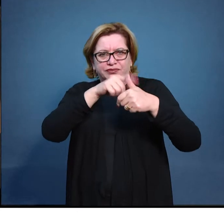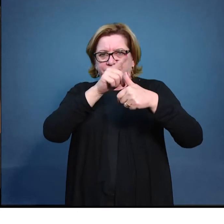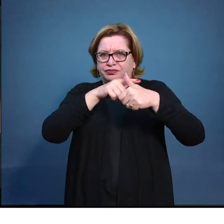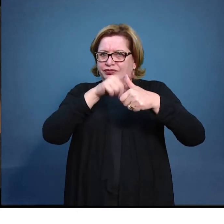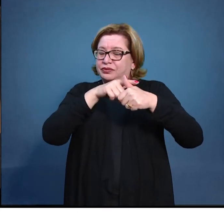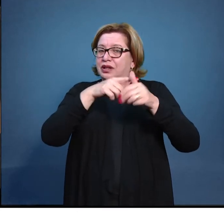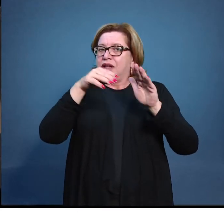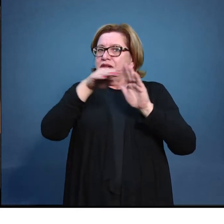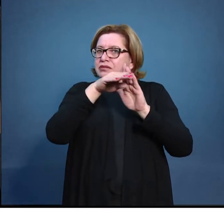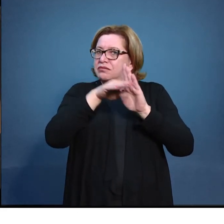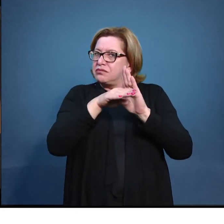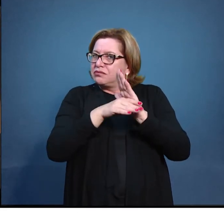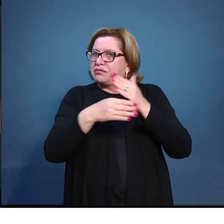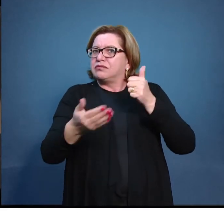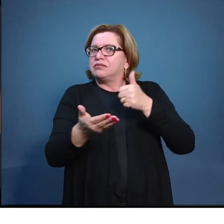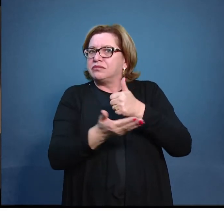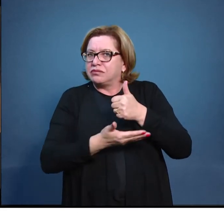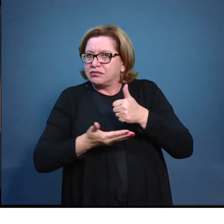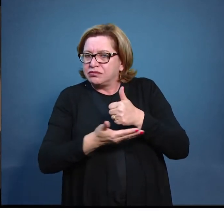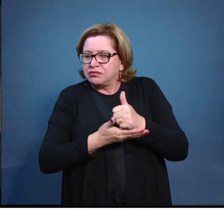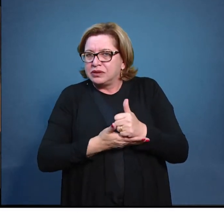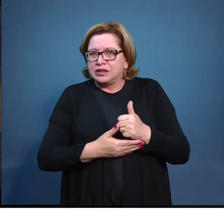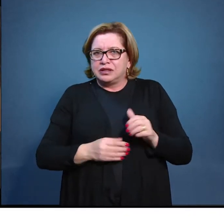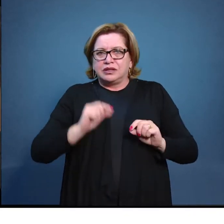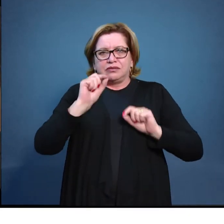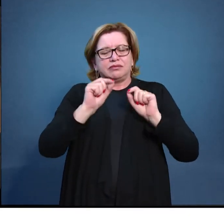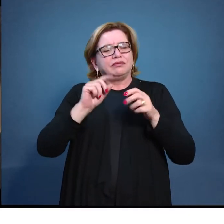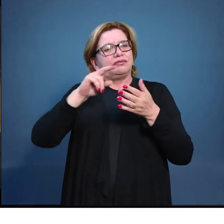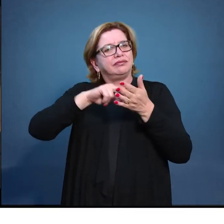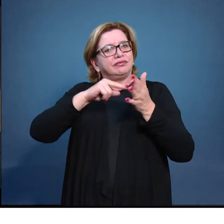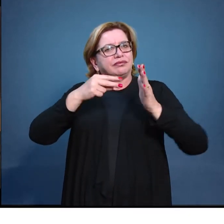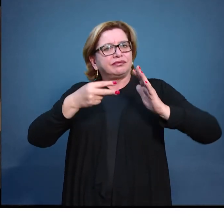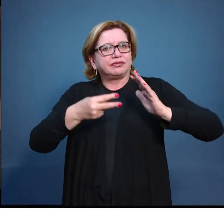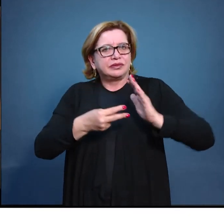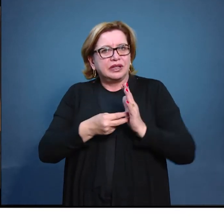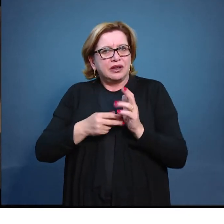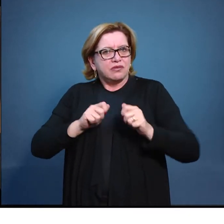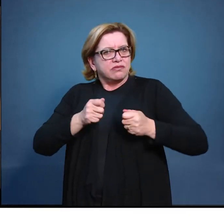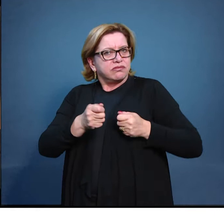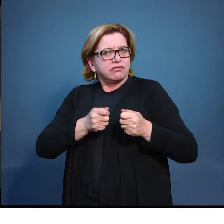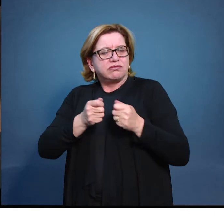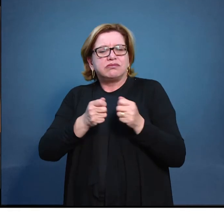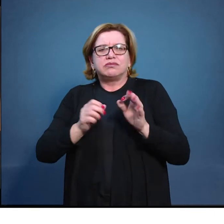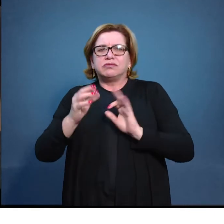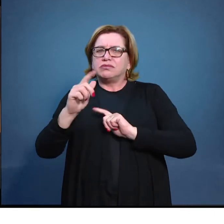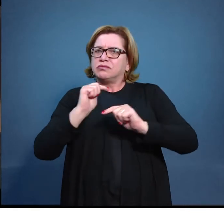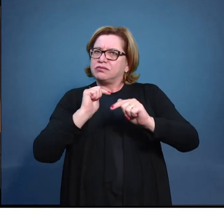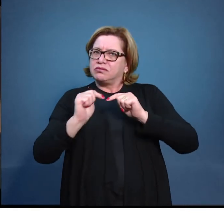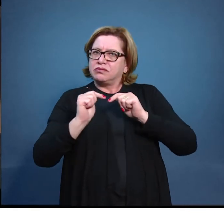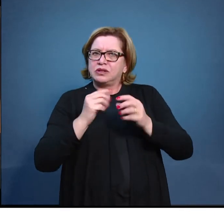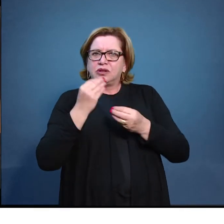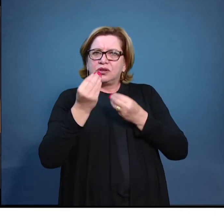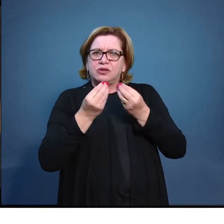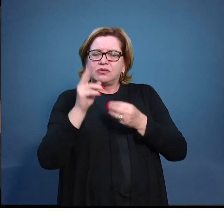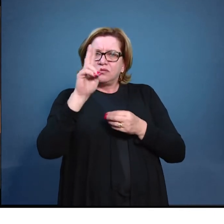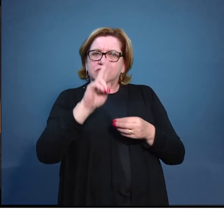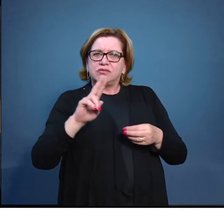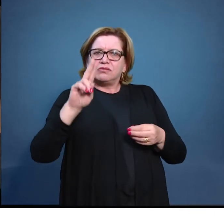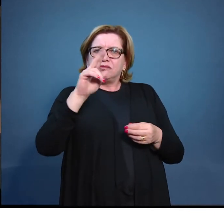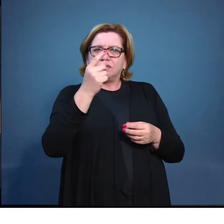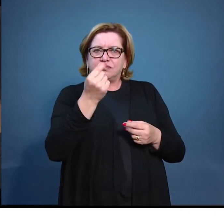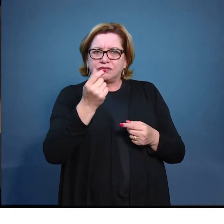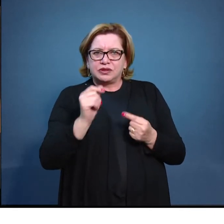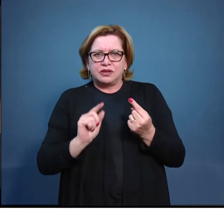fase do planejamento básico, ou seja, a premissa desse planejamento básico era um controle operacional da realização do orçamento, e